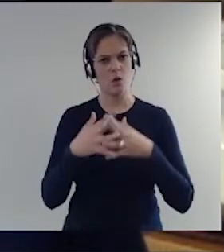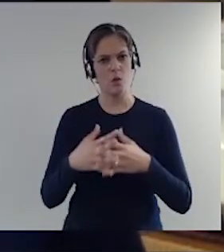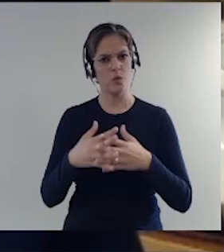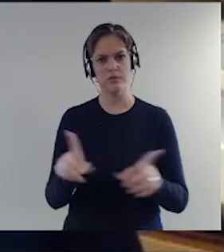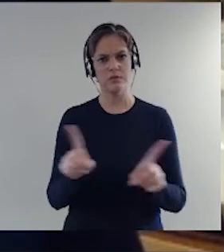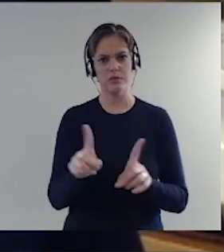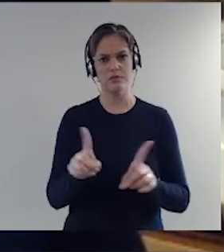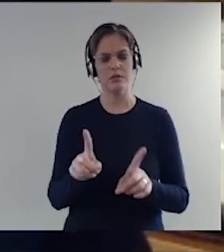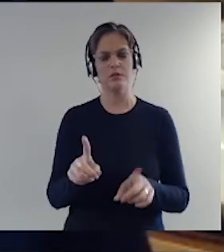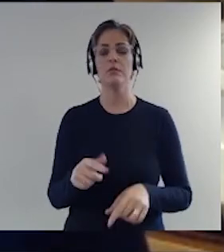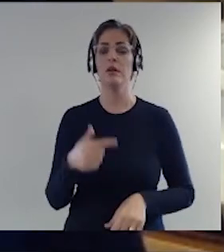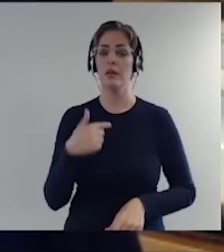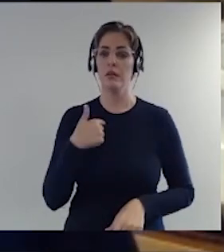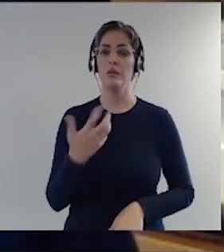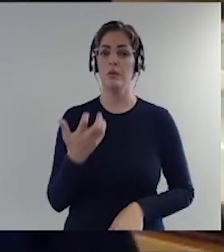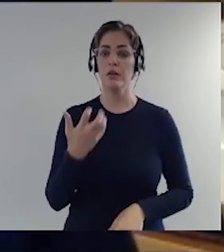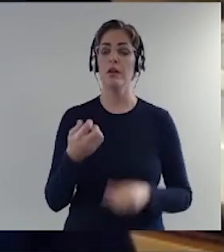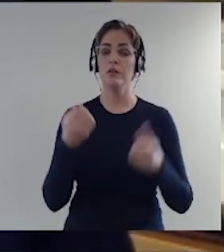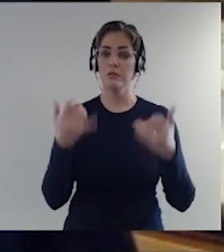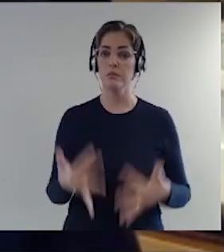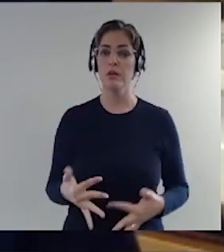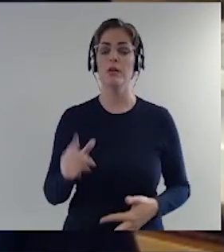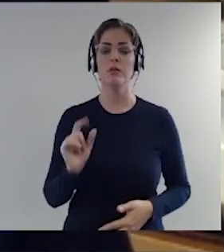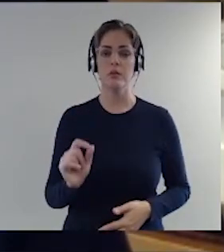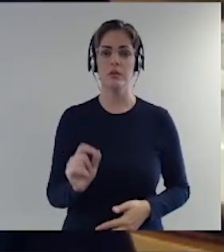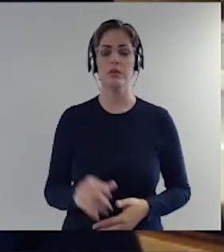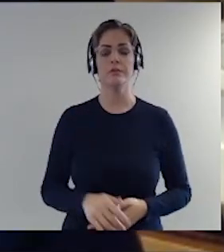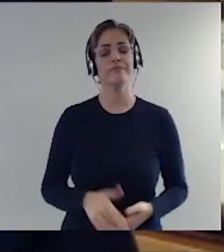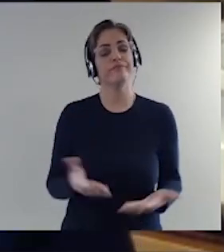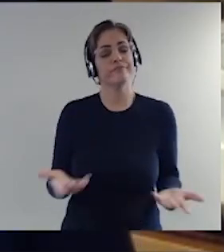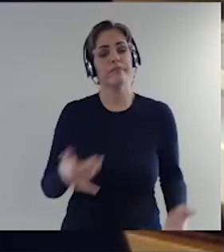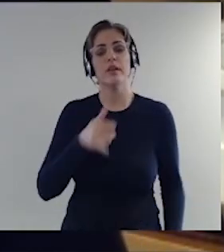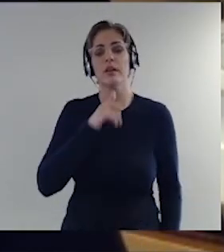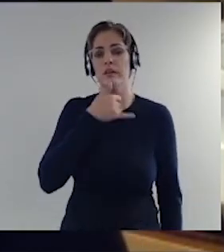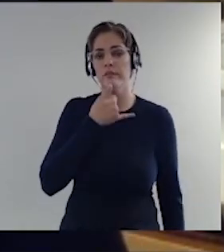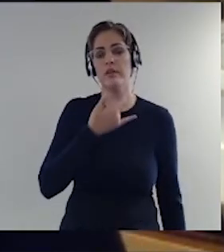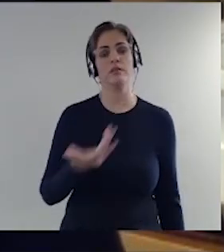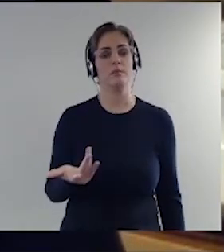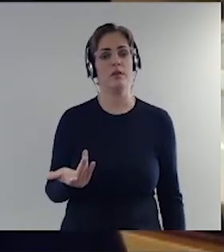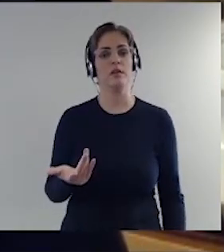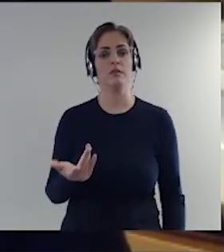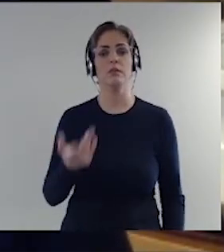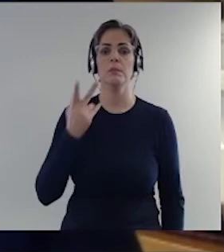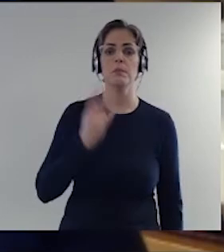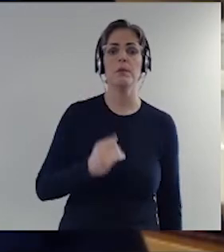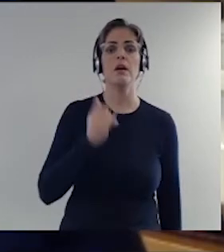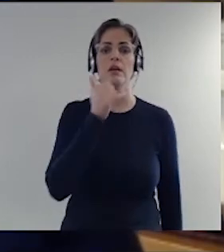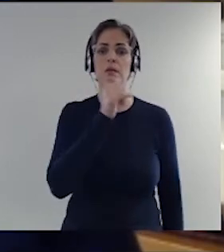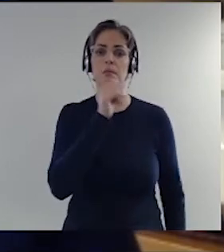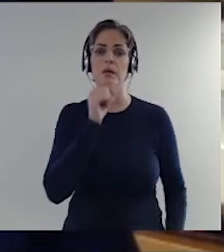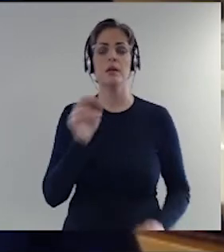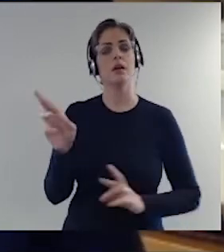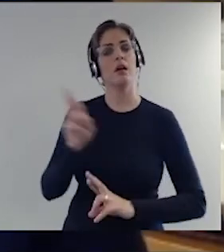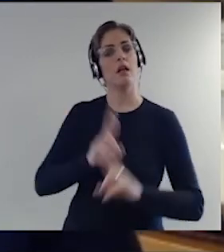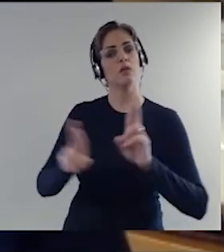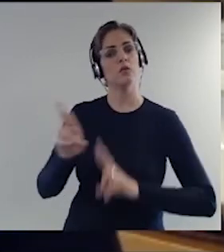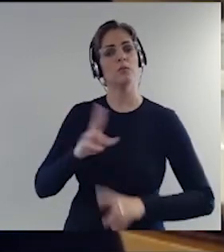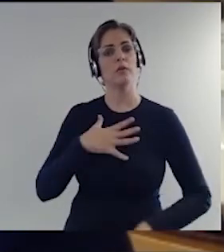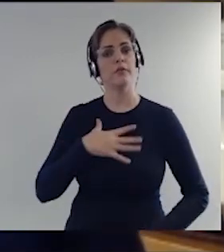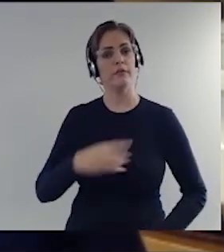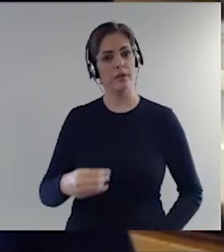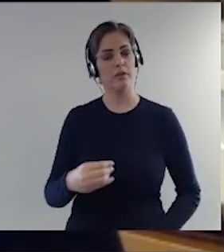estou tentando dizer é que, infelizmente, essas relações dos pais para com os seus filhos,